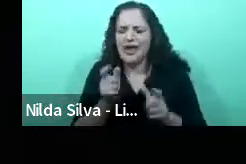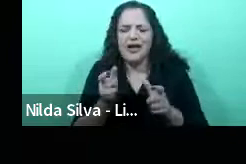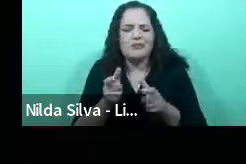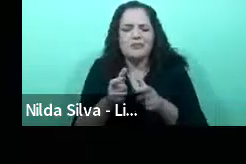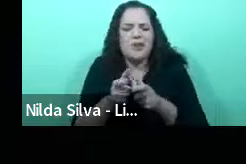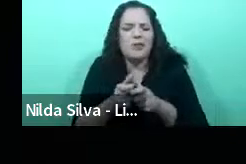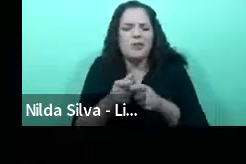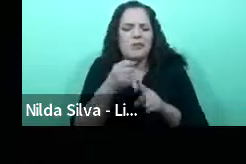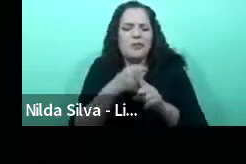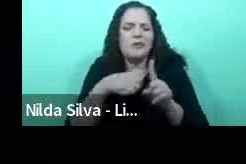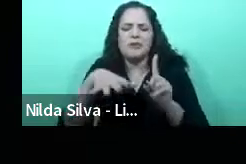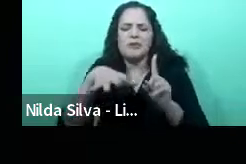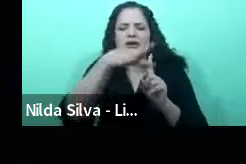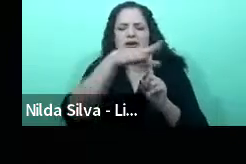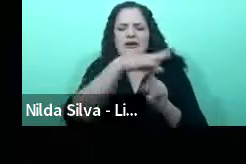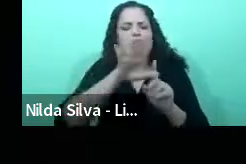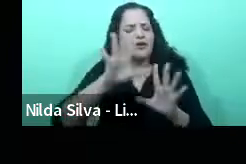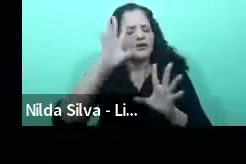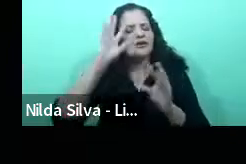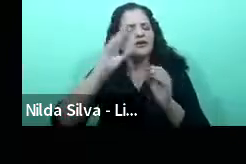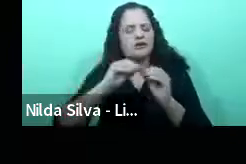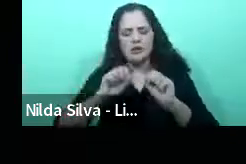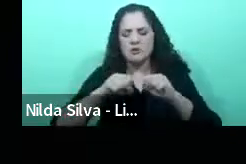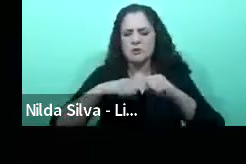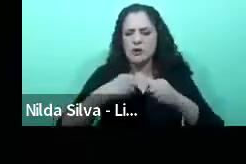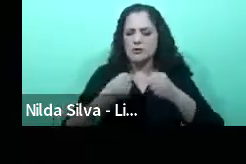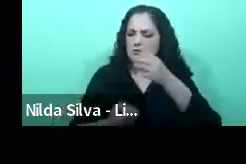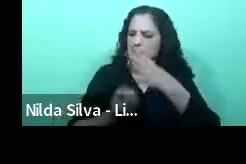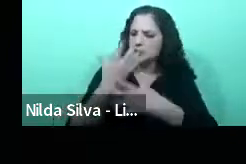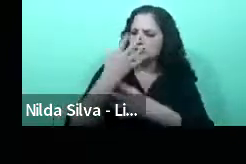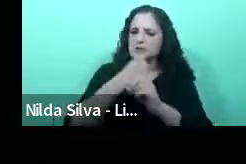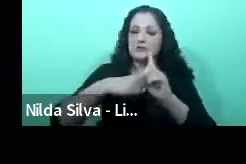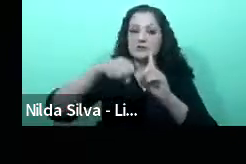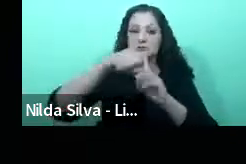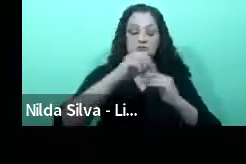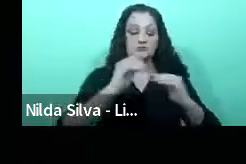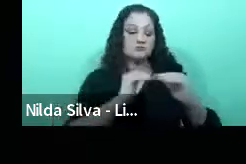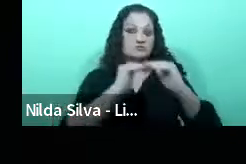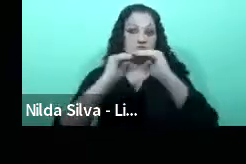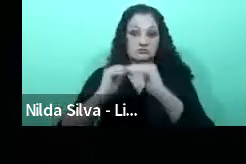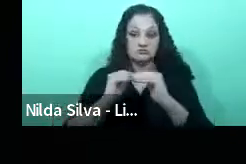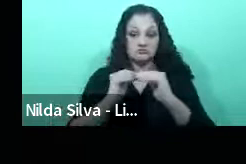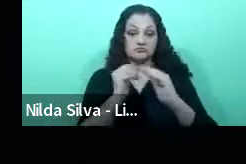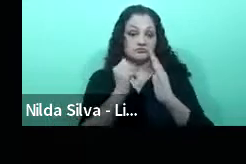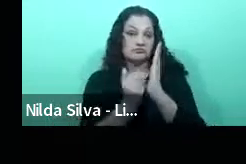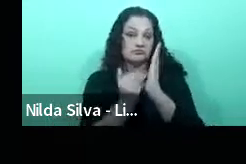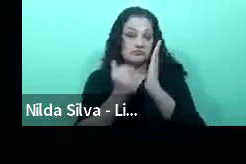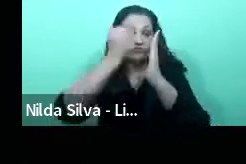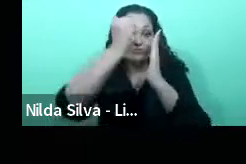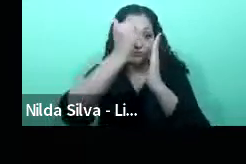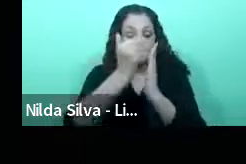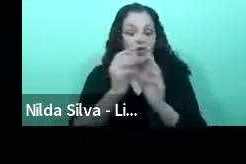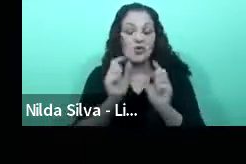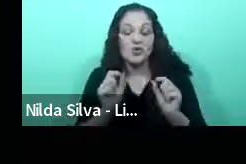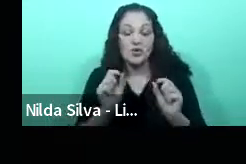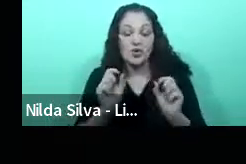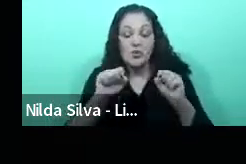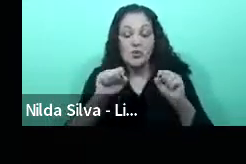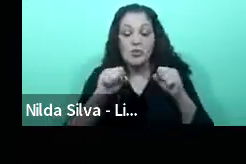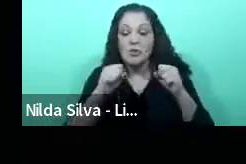sociedade. Então, os esforços para criar uma sociedade mais igualitária e equânime, eles são, além